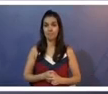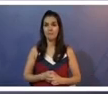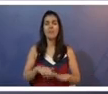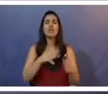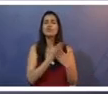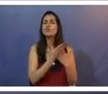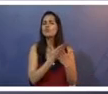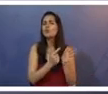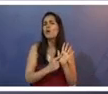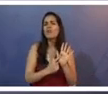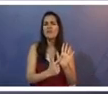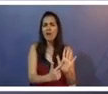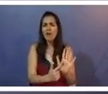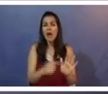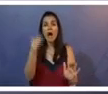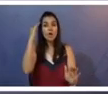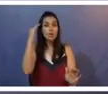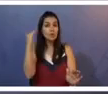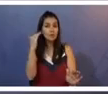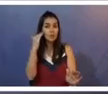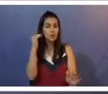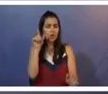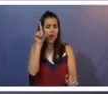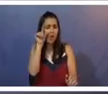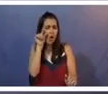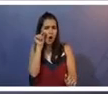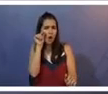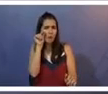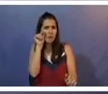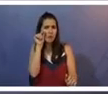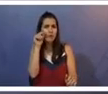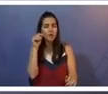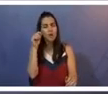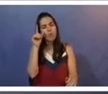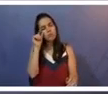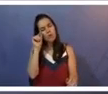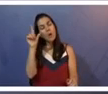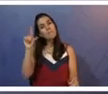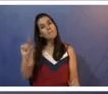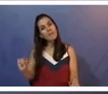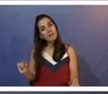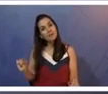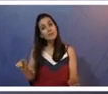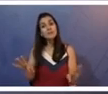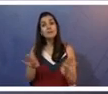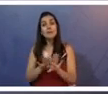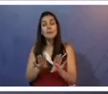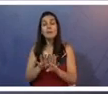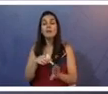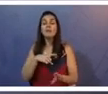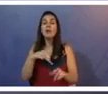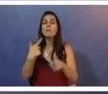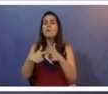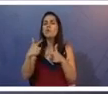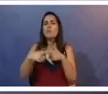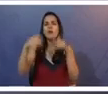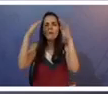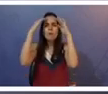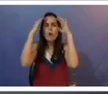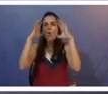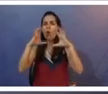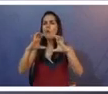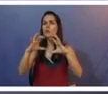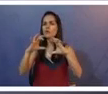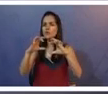Estudos revelam que adolescentes que dormem menos estão mais propensos a problemas cognitivos ou comportamentais